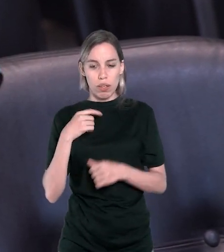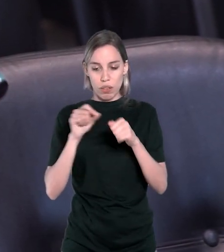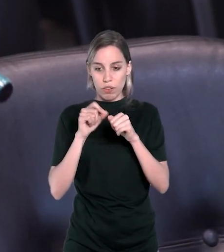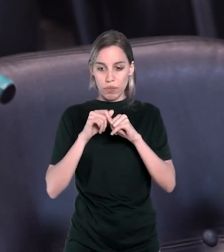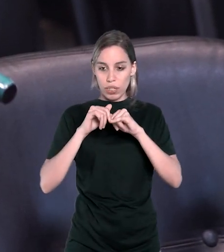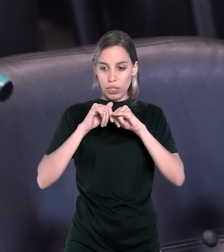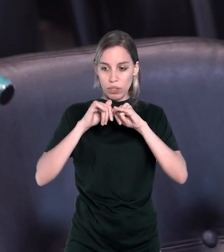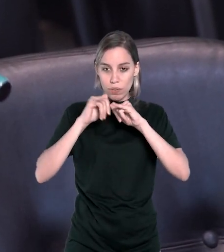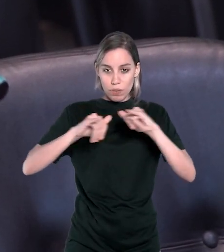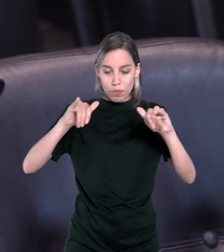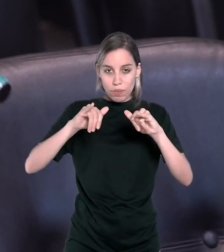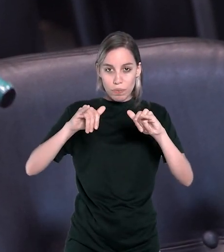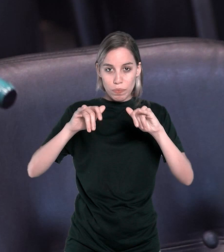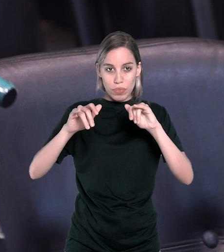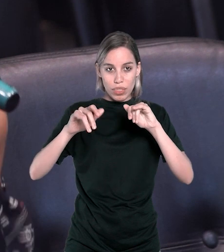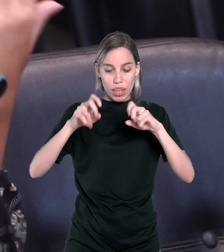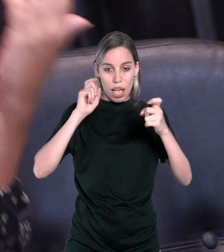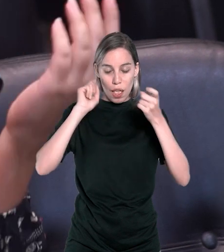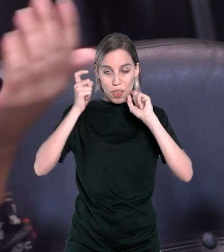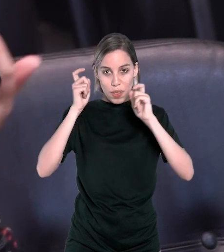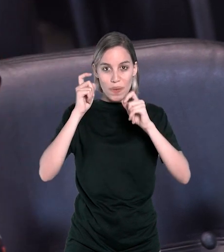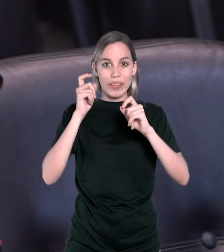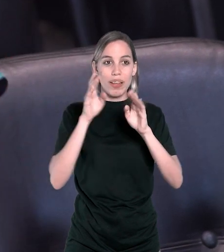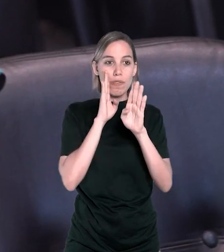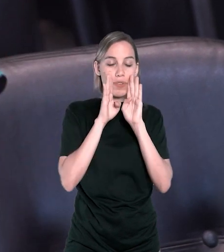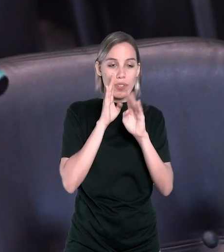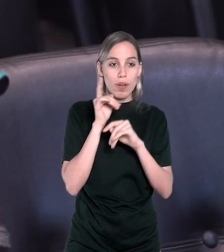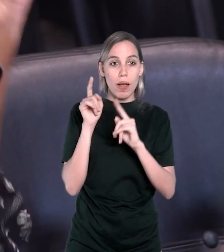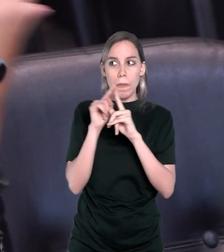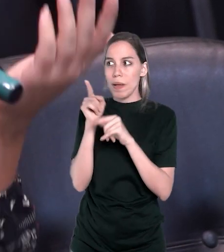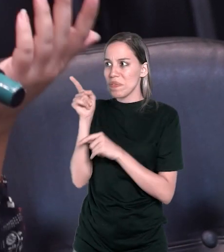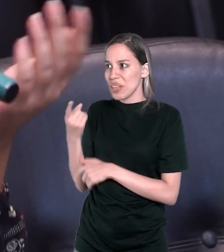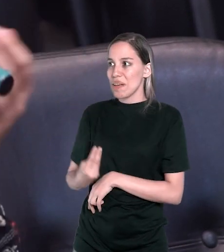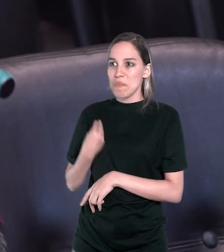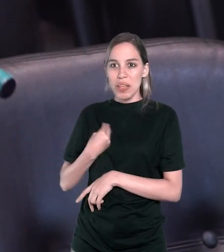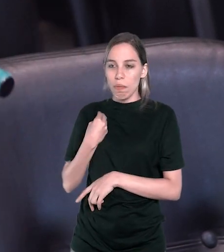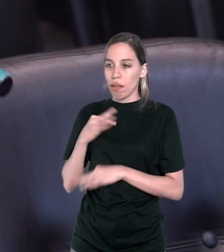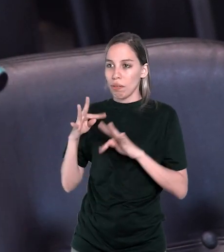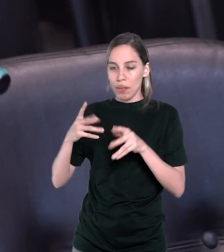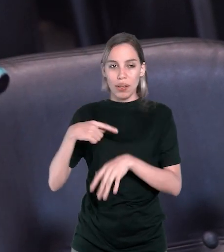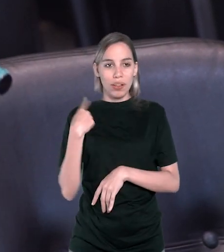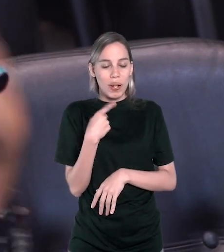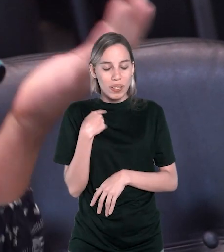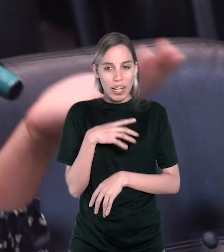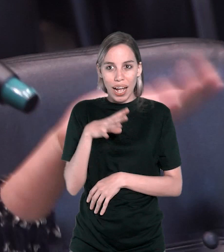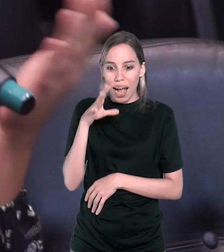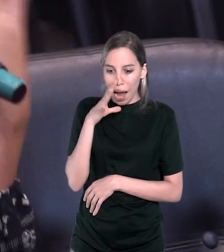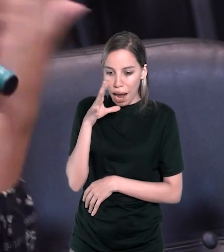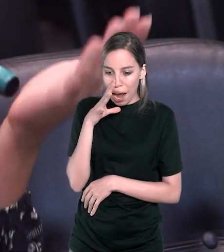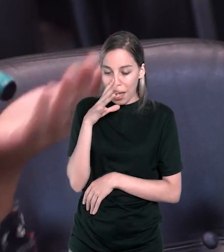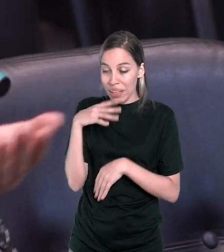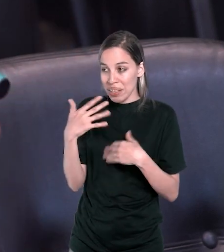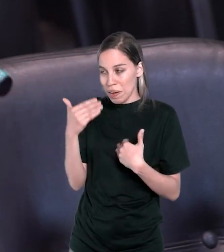por meio de uma chamada no Skype. Foi assim a experiência mais legal da vida de todo mundo que estava ali. Então, obrigada,